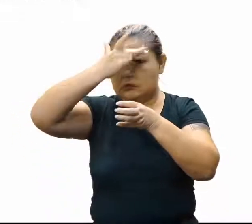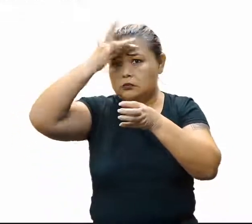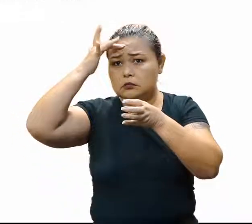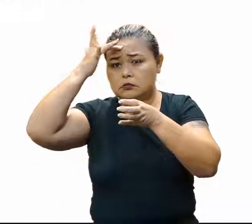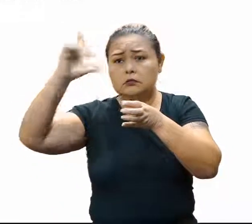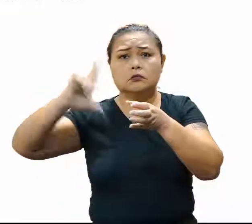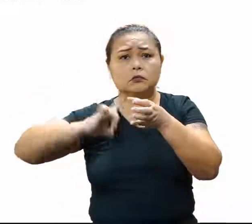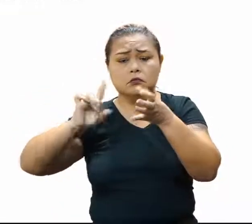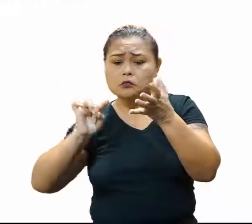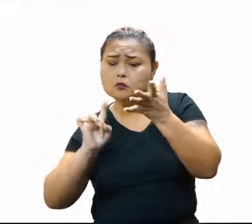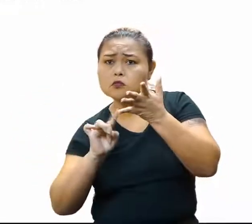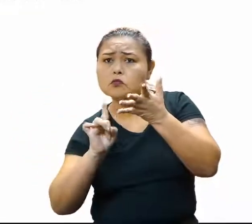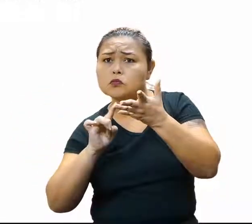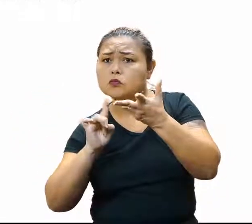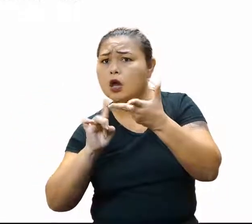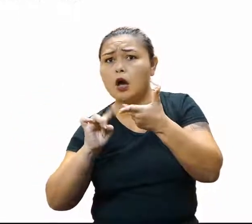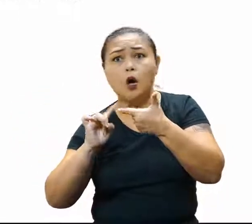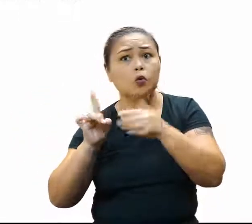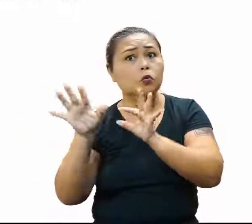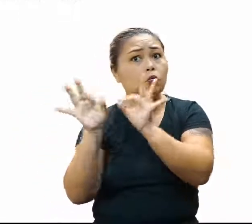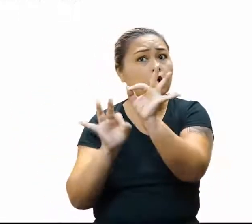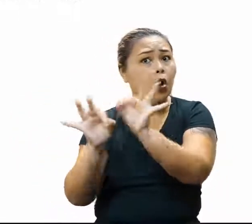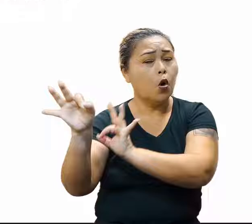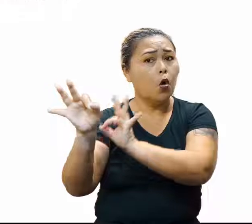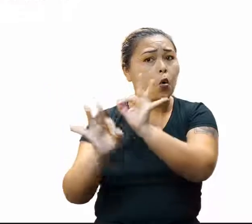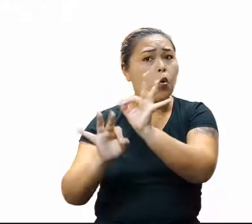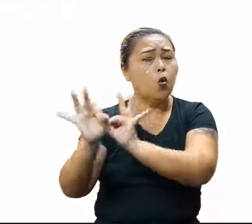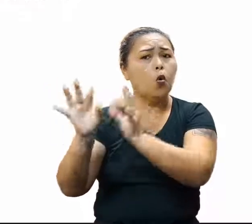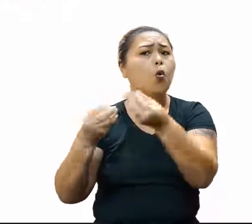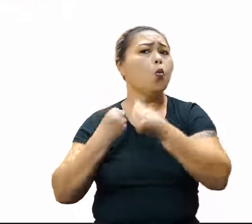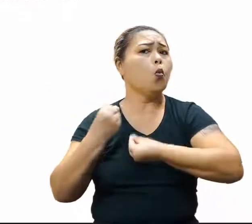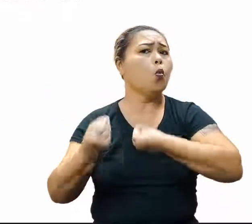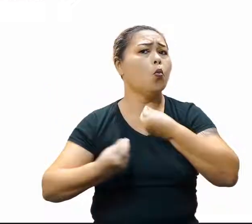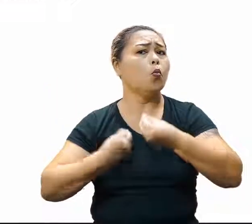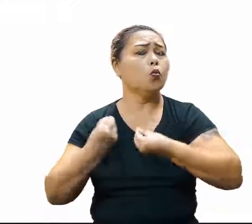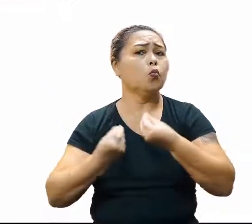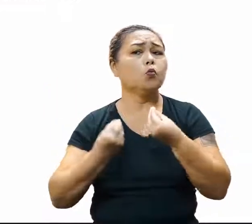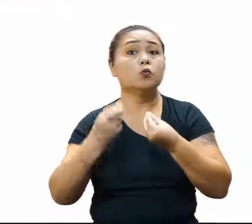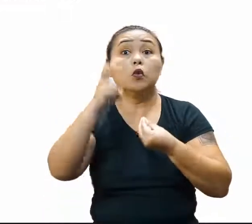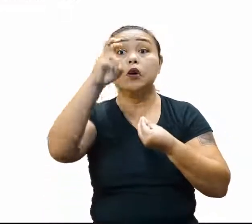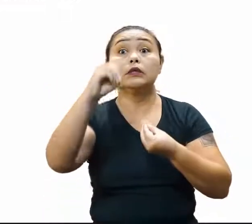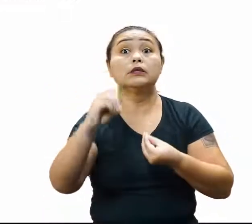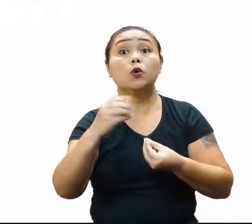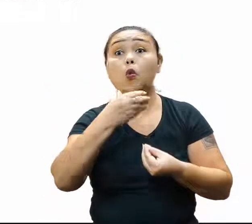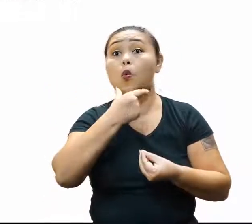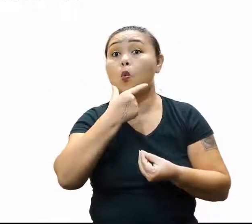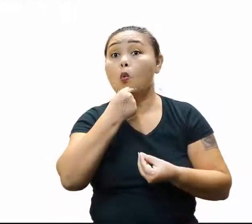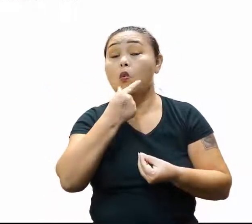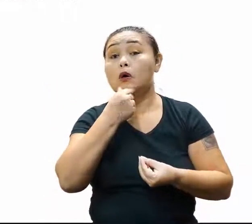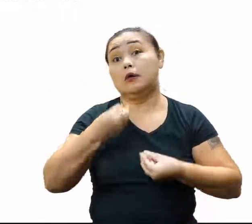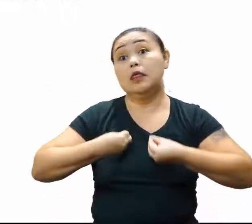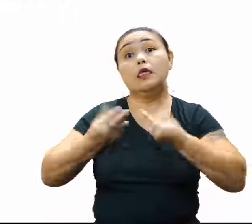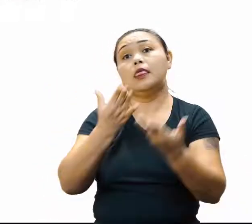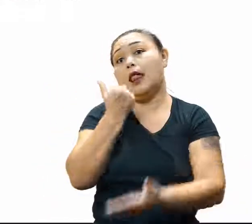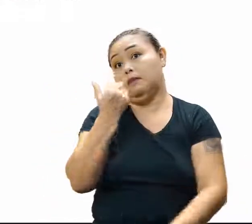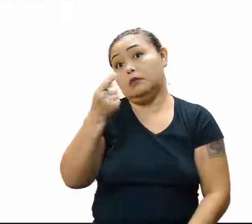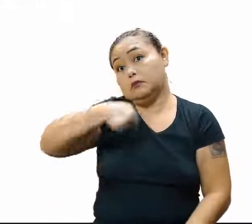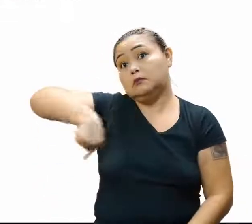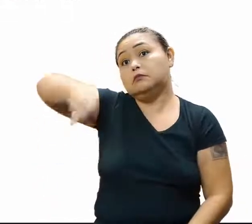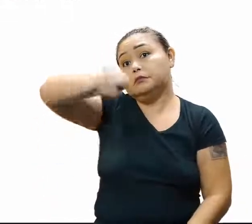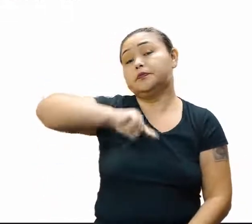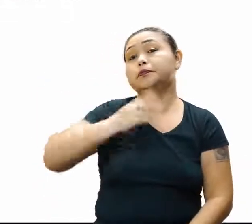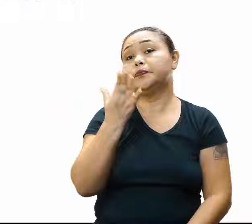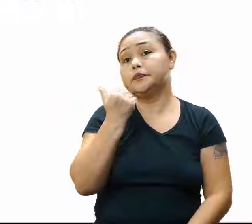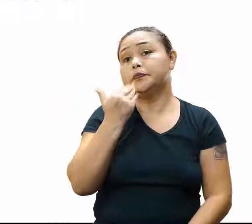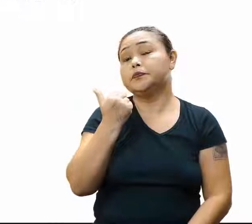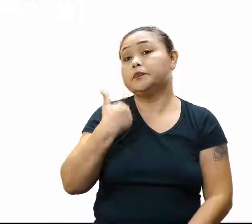aí uma logística, né? Como é que eu vou com 50 homens? Eu tenho que dar alimento a esses homens. Eu tenho que